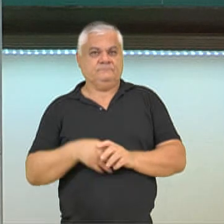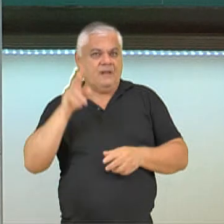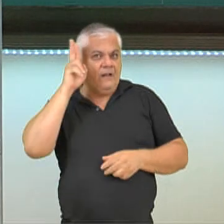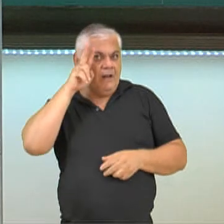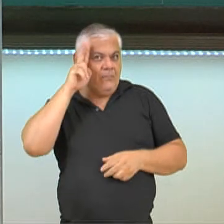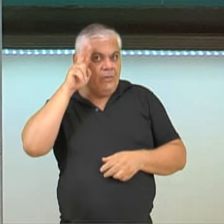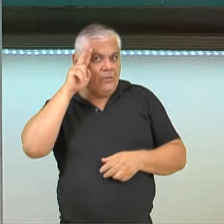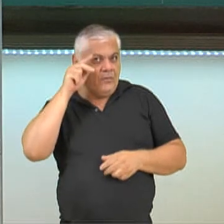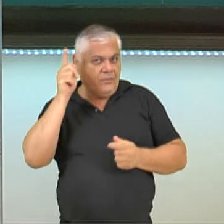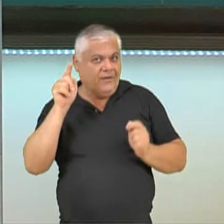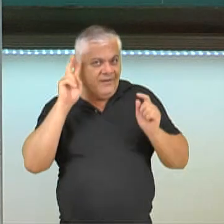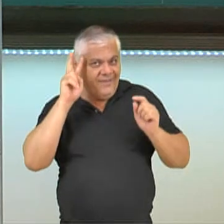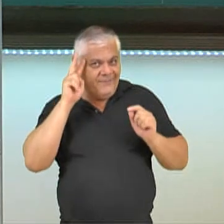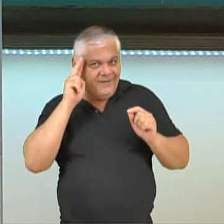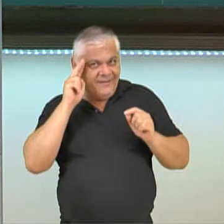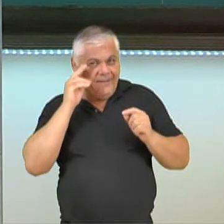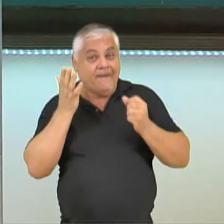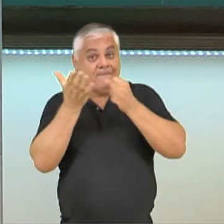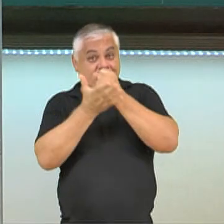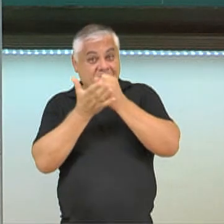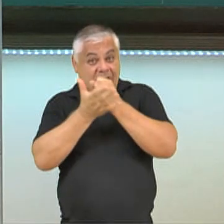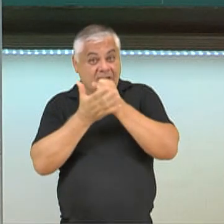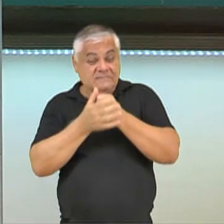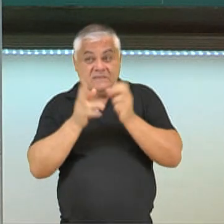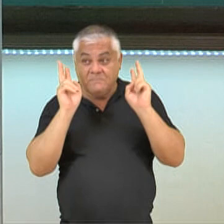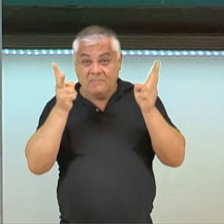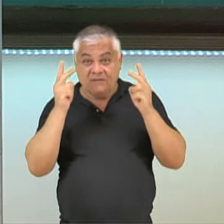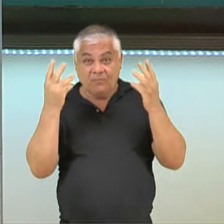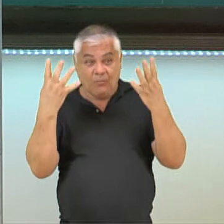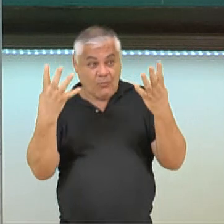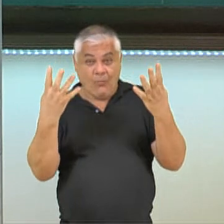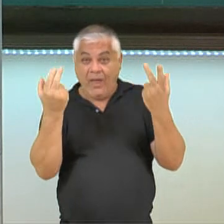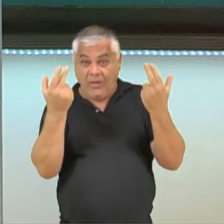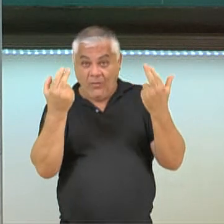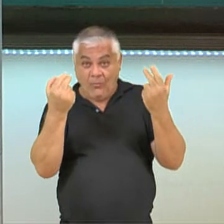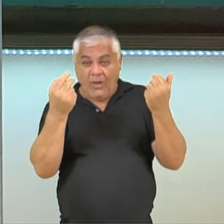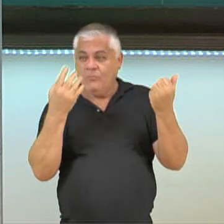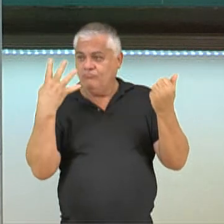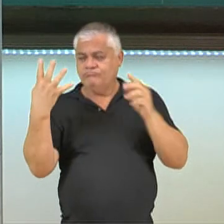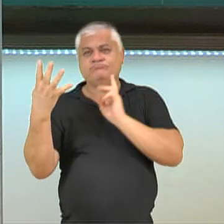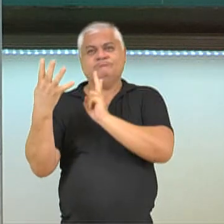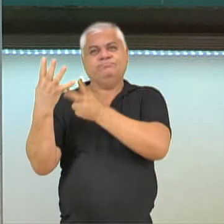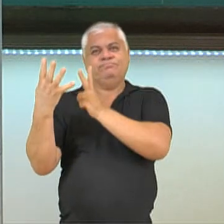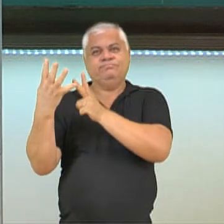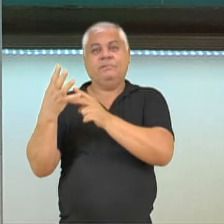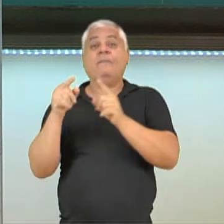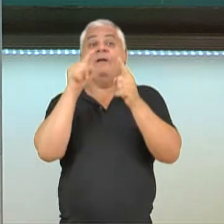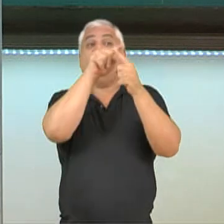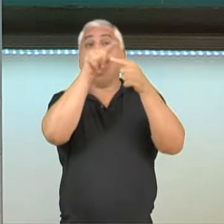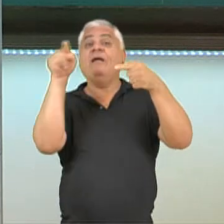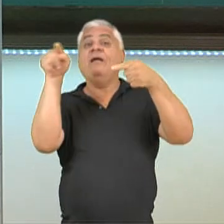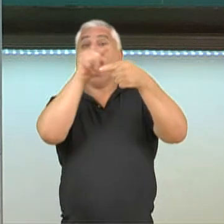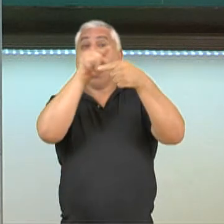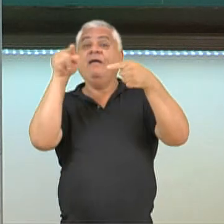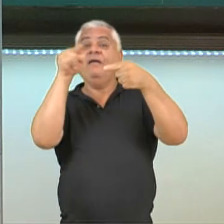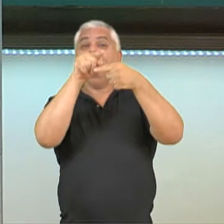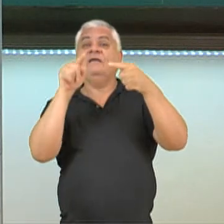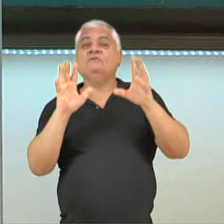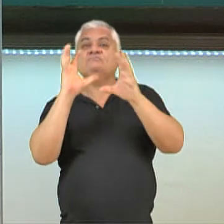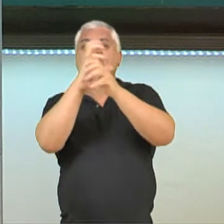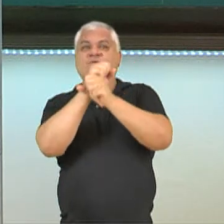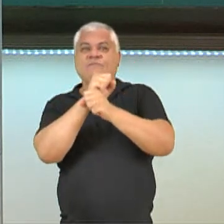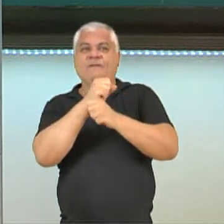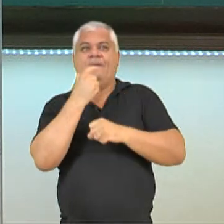Lembrou da propriedade para poder usar aí? Base é a mesma, multiplicação de potências, onde a base é a mesma. O que a gente faz com os